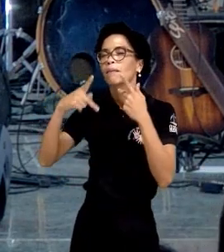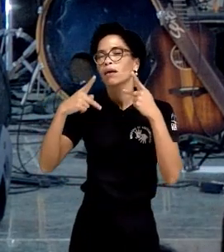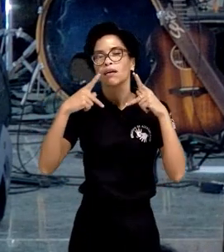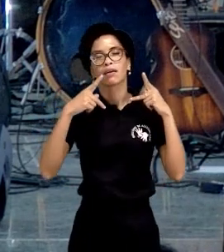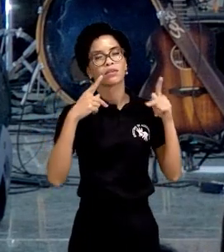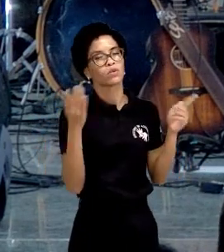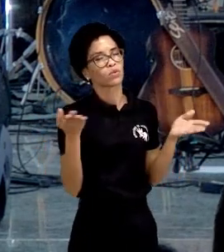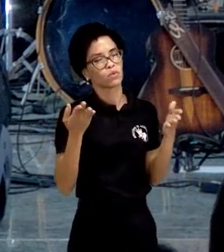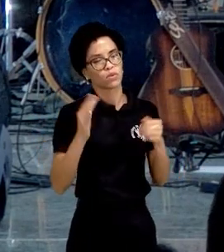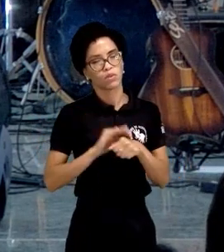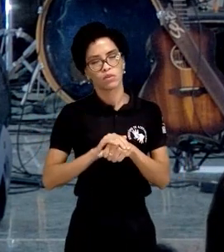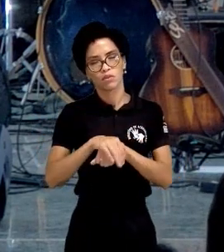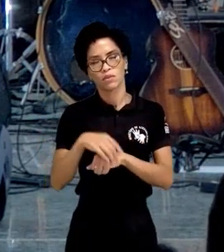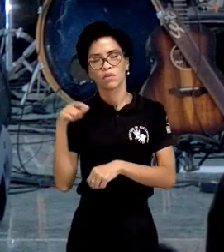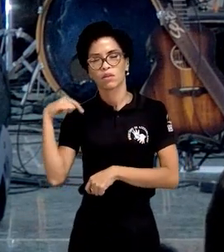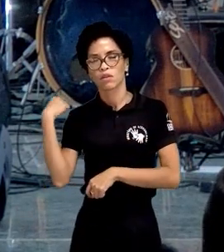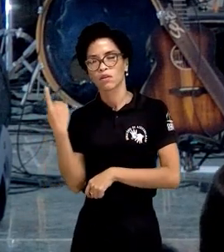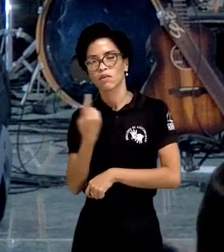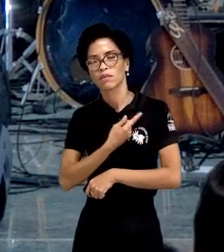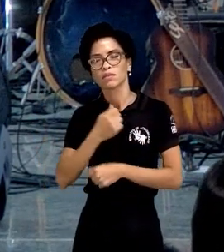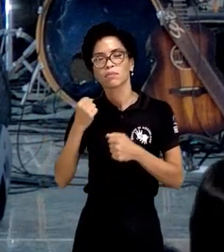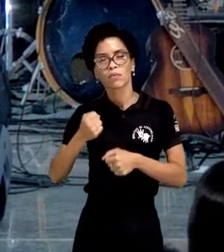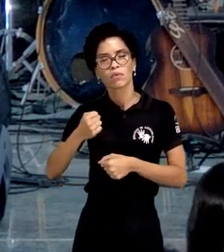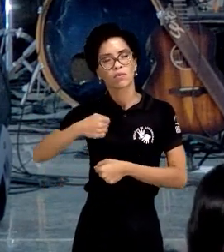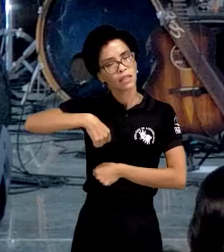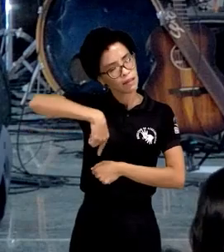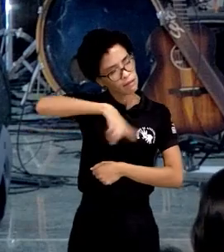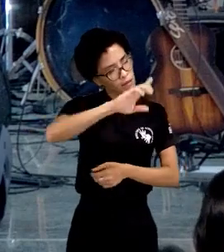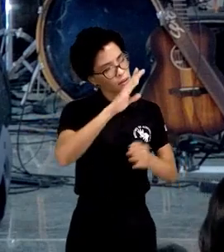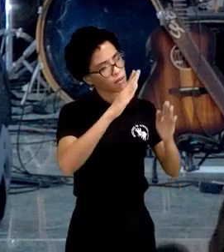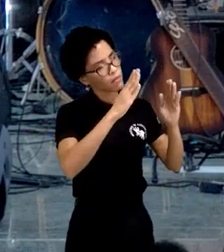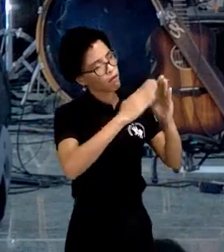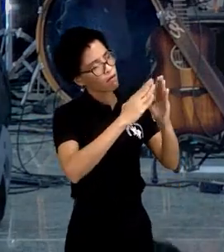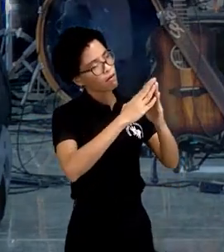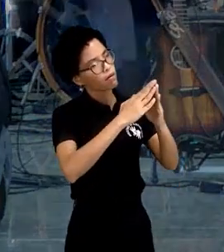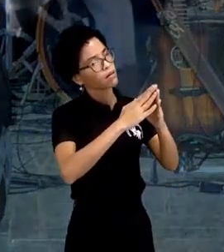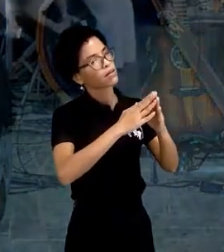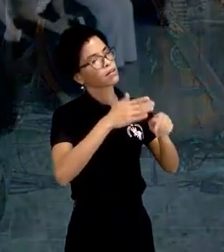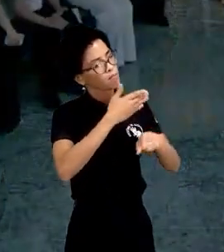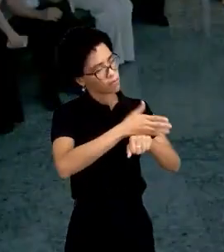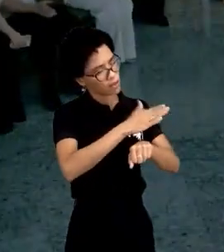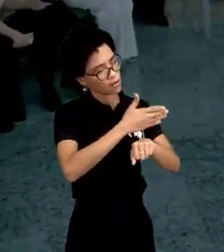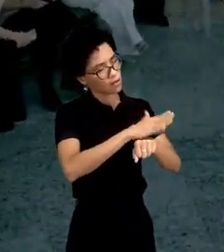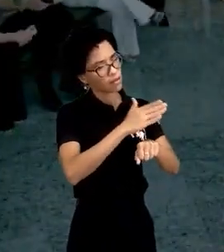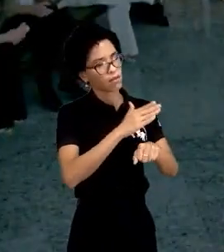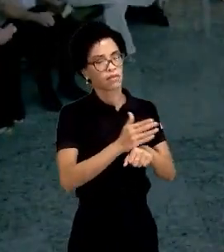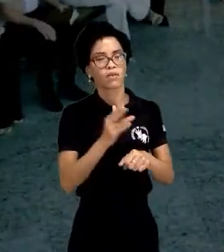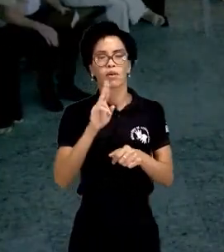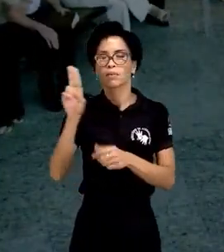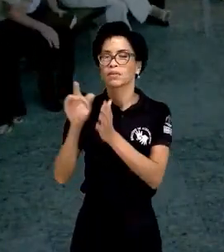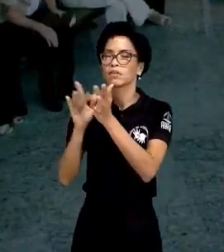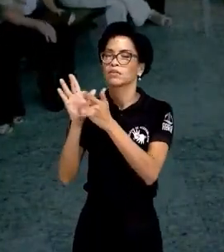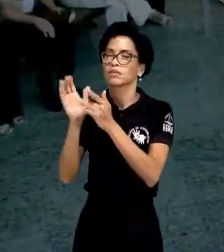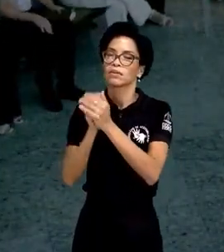Deus. Essa é a nossa oração, em nome de Jesus. Amém. Podem sentar. Querida